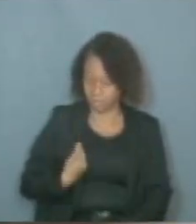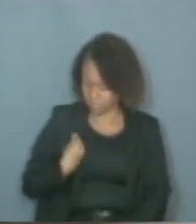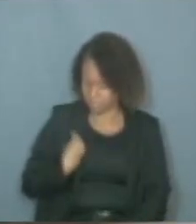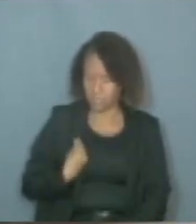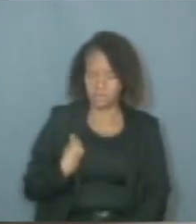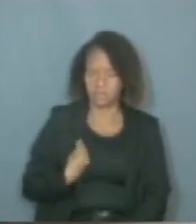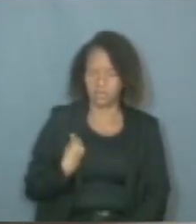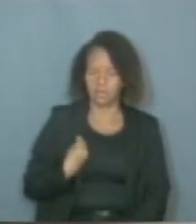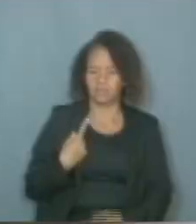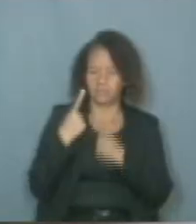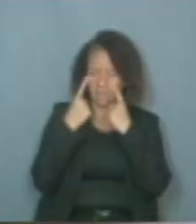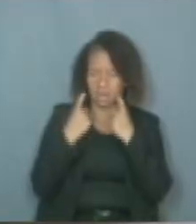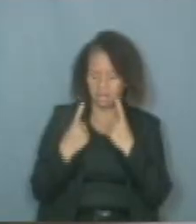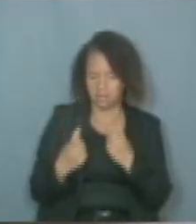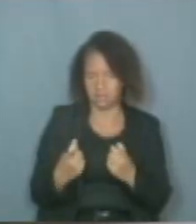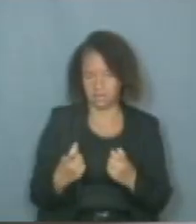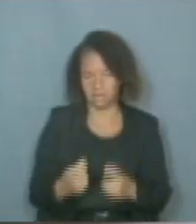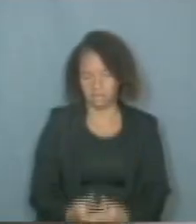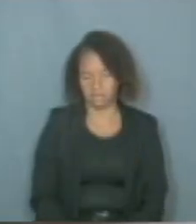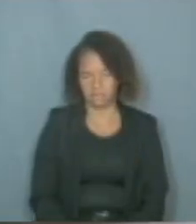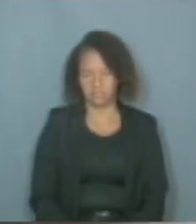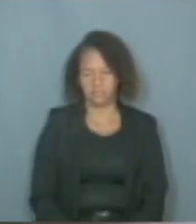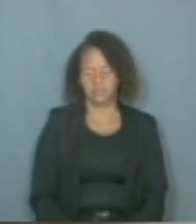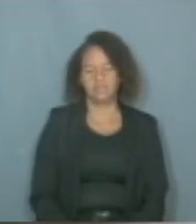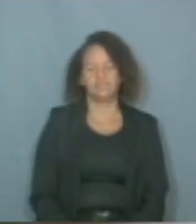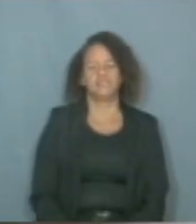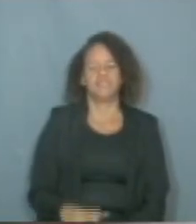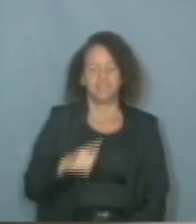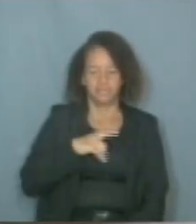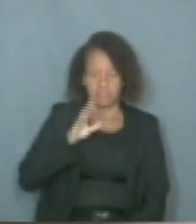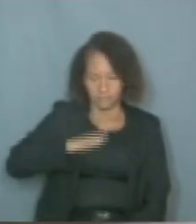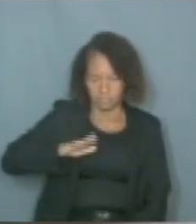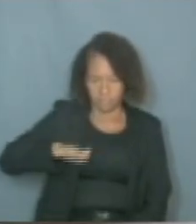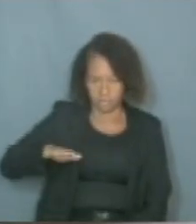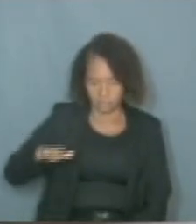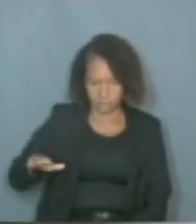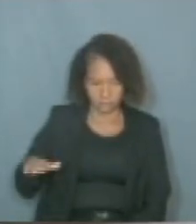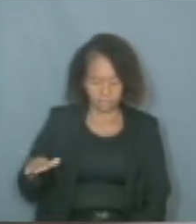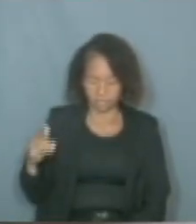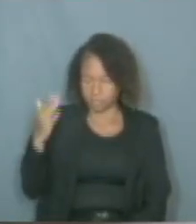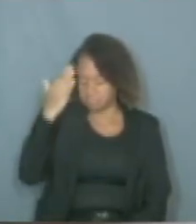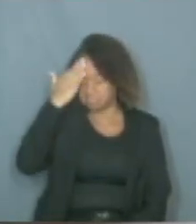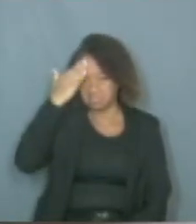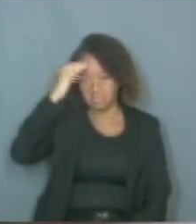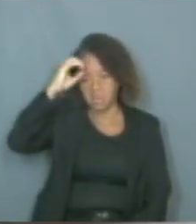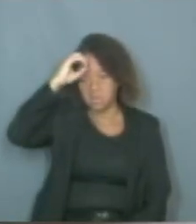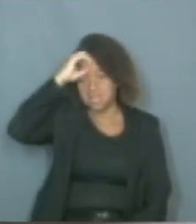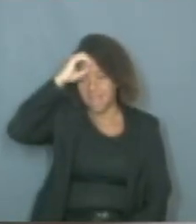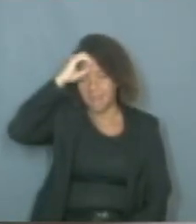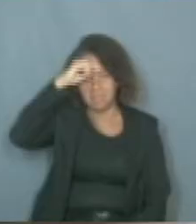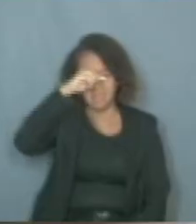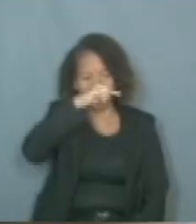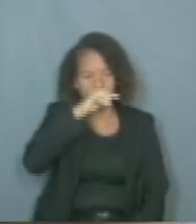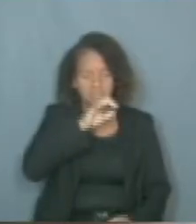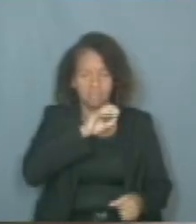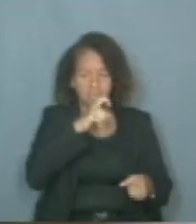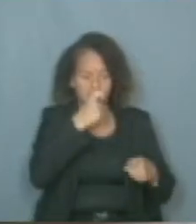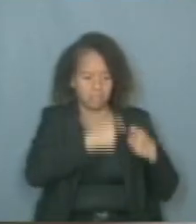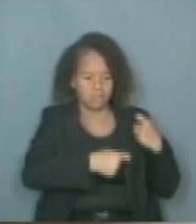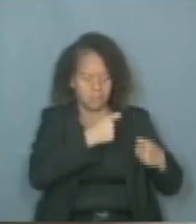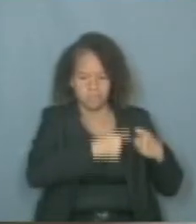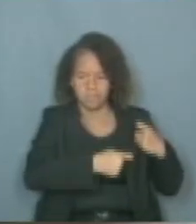uma situação de violência. Muitas vezes uma criança não sabe que ela está sendo